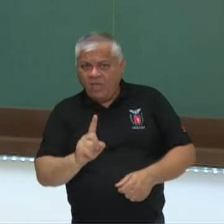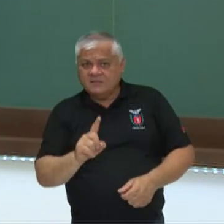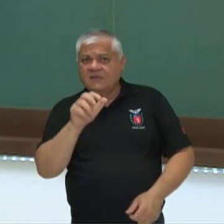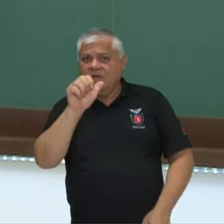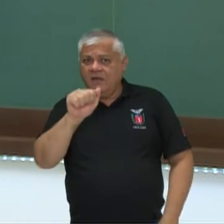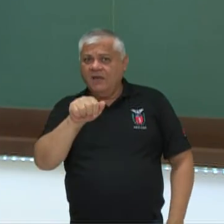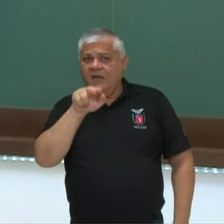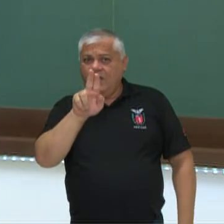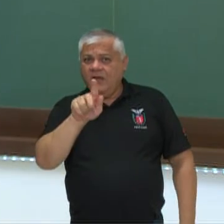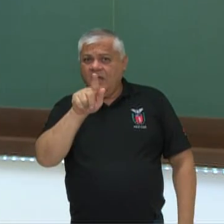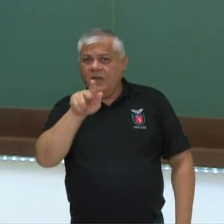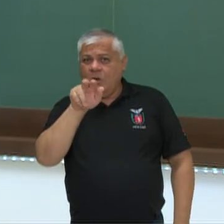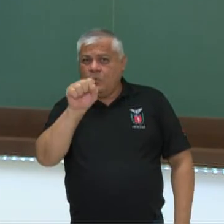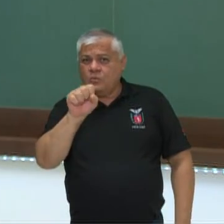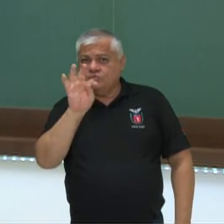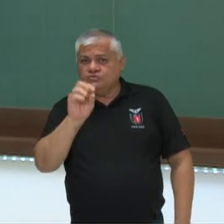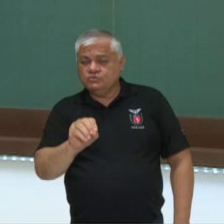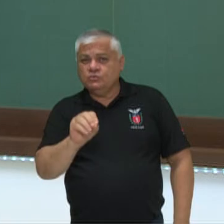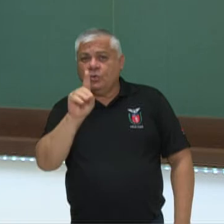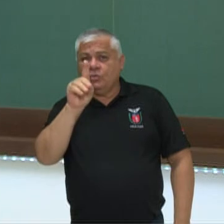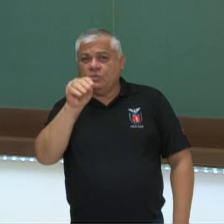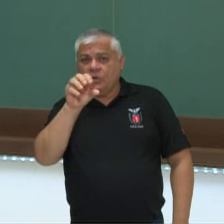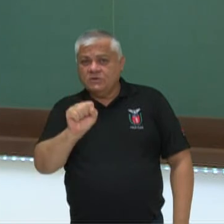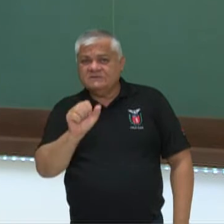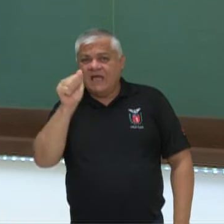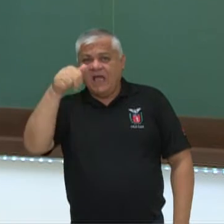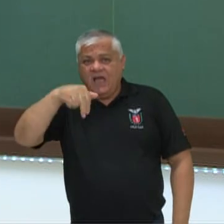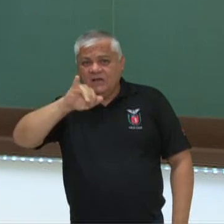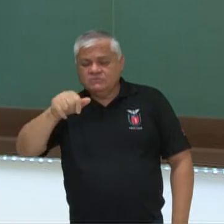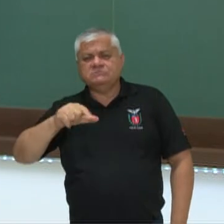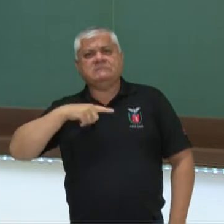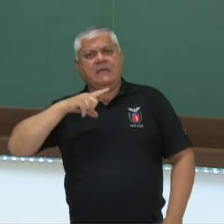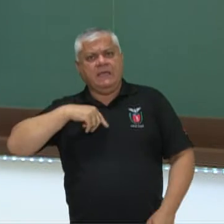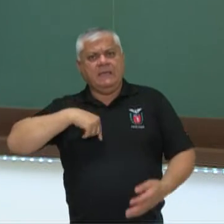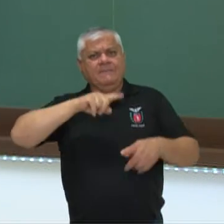uma procurada, tá? Vocês vão encontrar muito material dele.